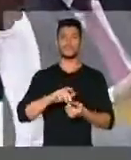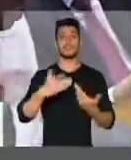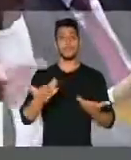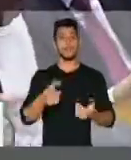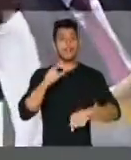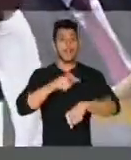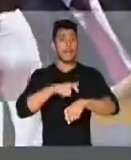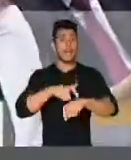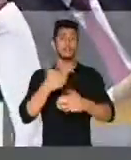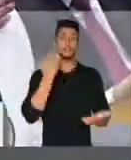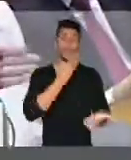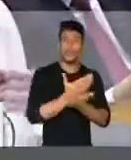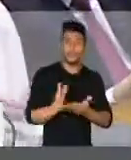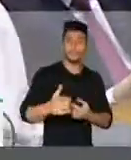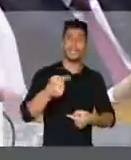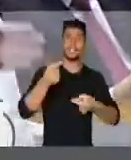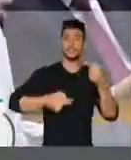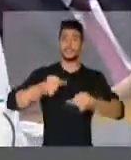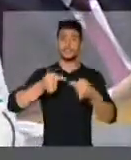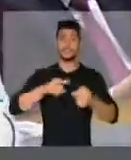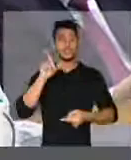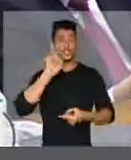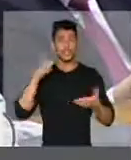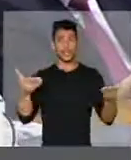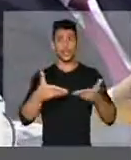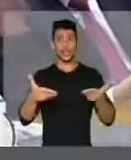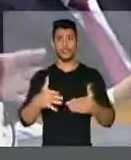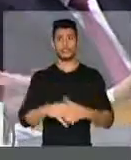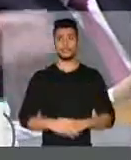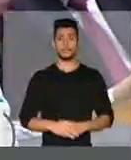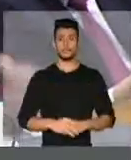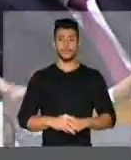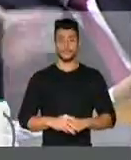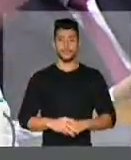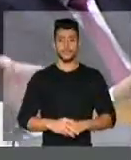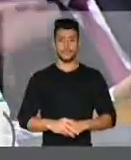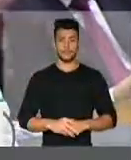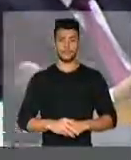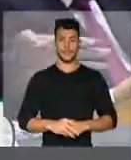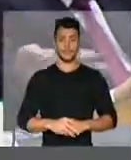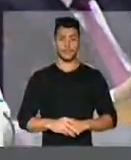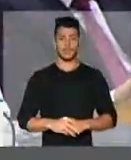começar a ordem do dia. Bora. Um minuto, senhor presidente. Um minuto.